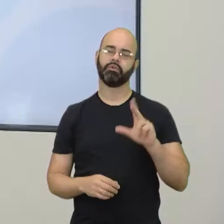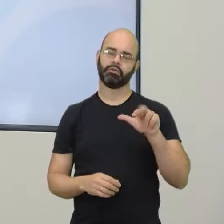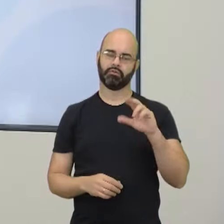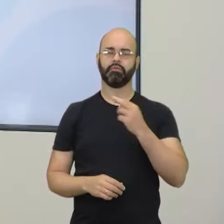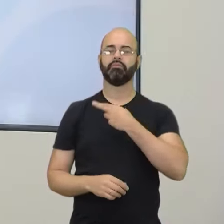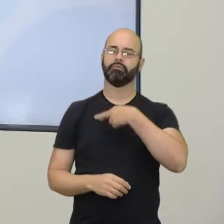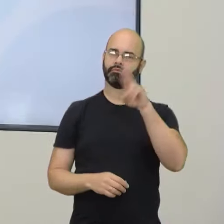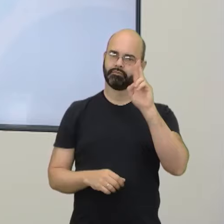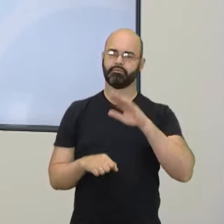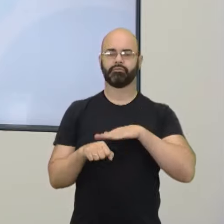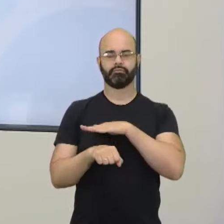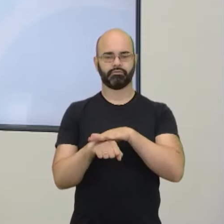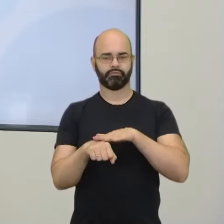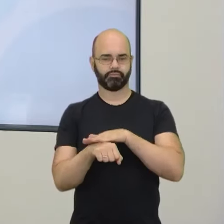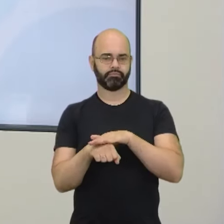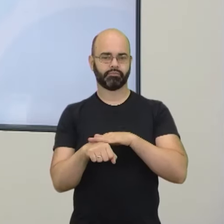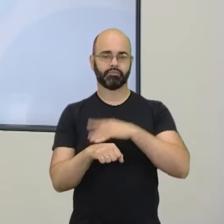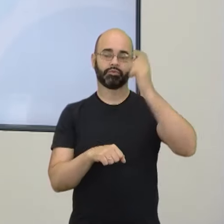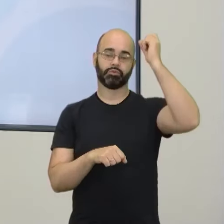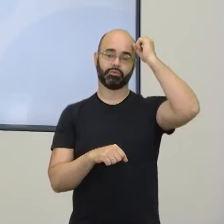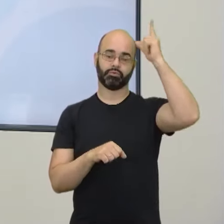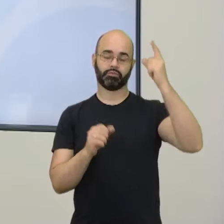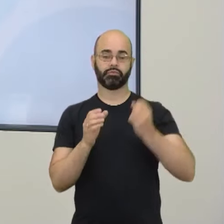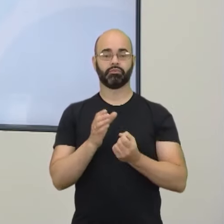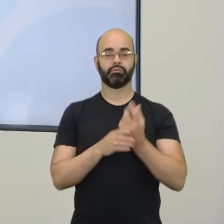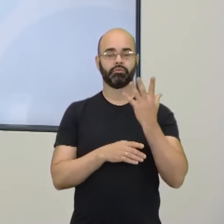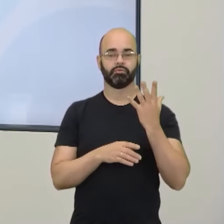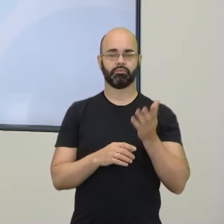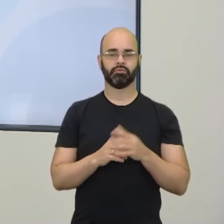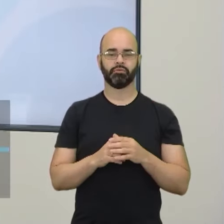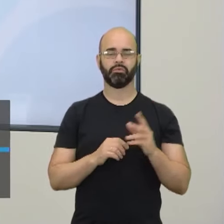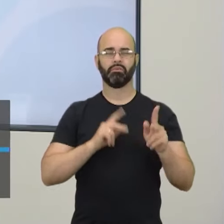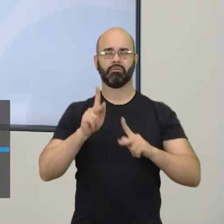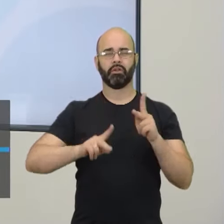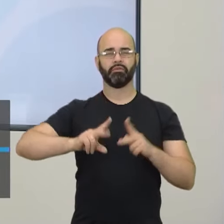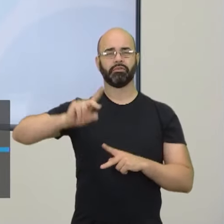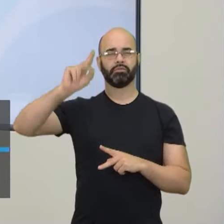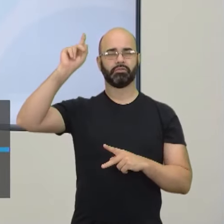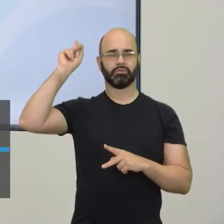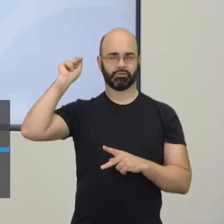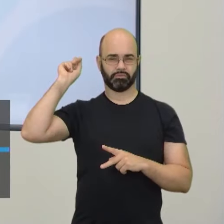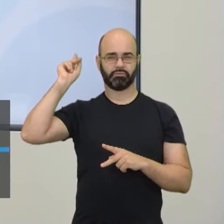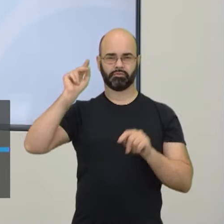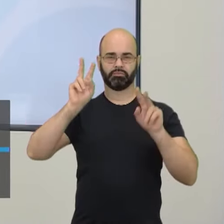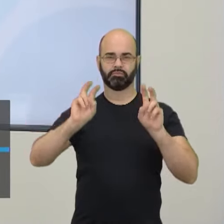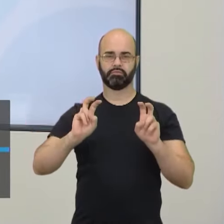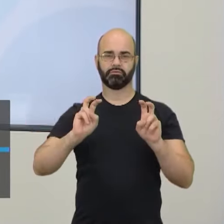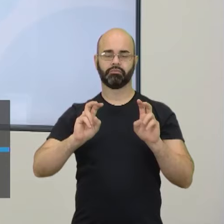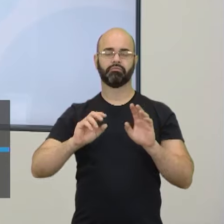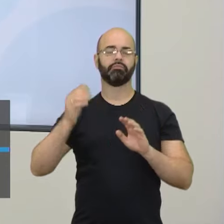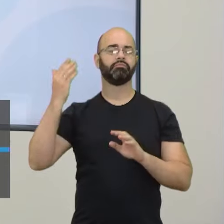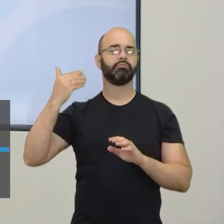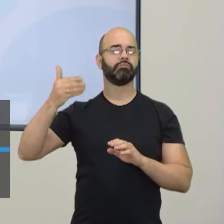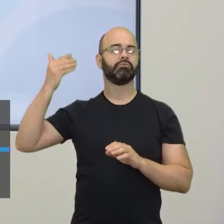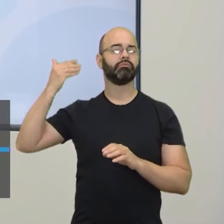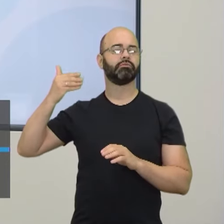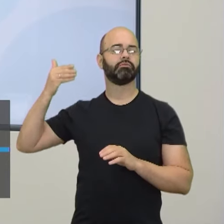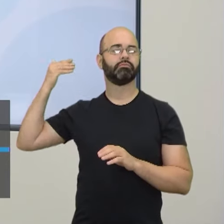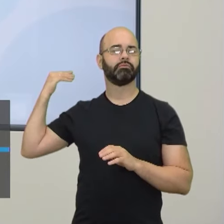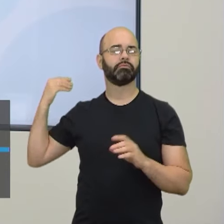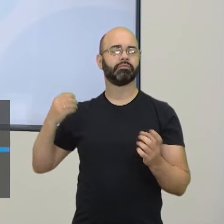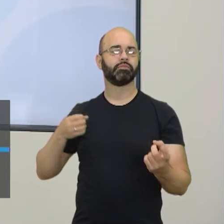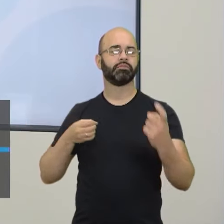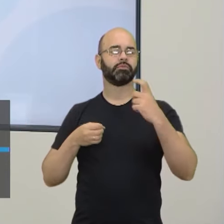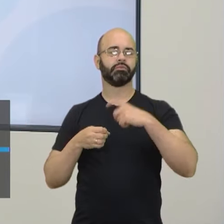religião, formação da cultura, e quando a gente fala de povos antigos, a gente volta um pouco, né? Porque nós